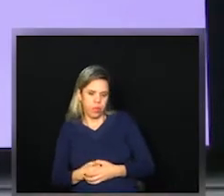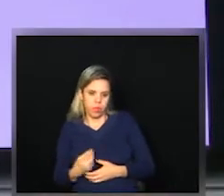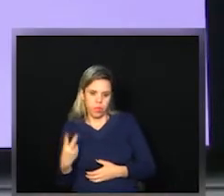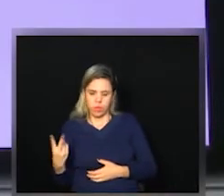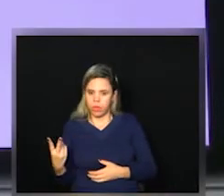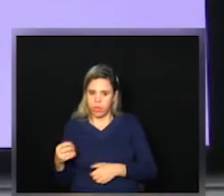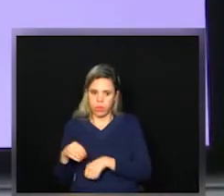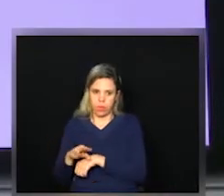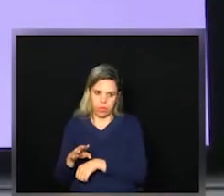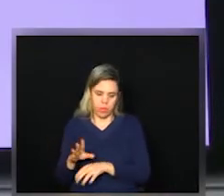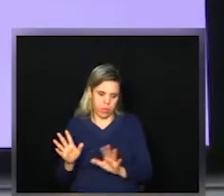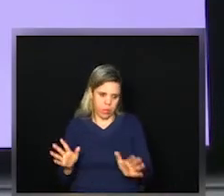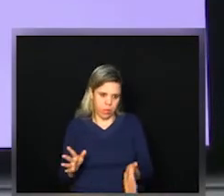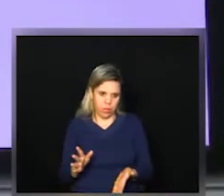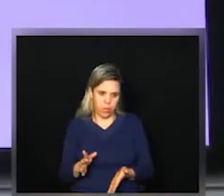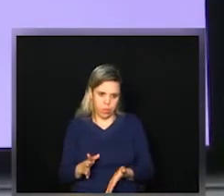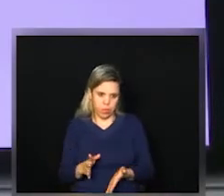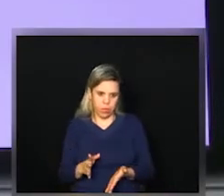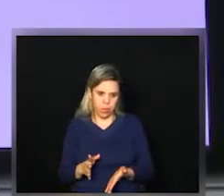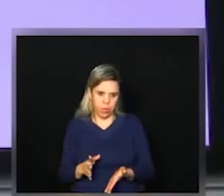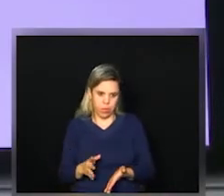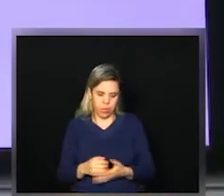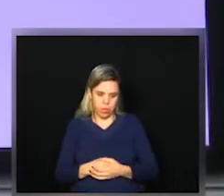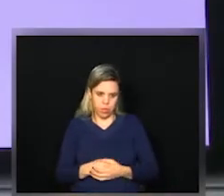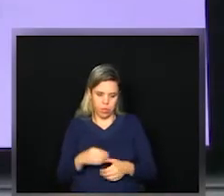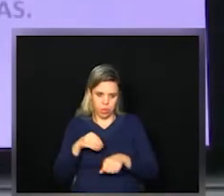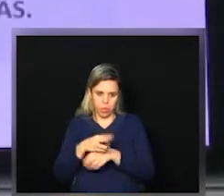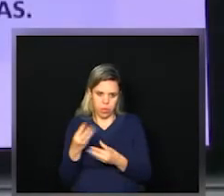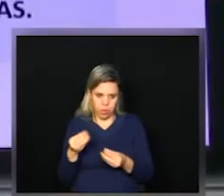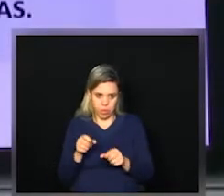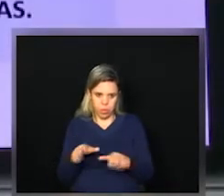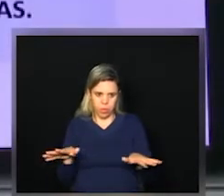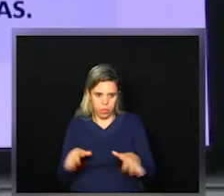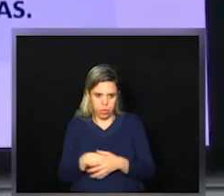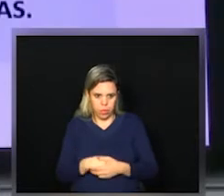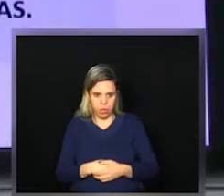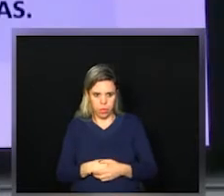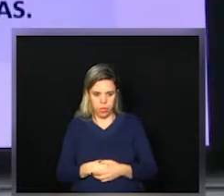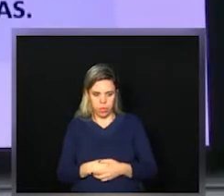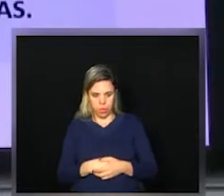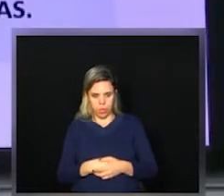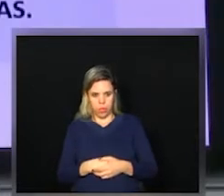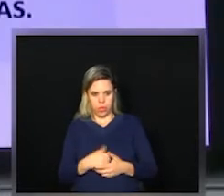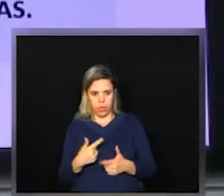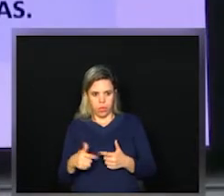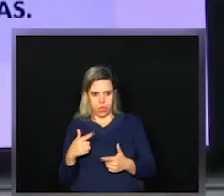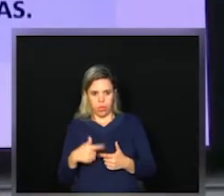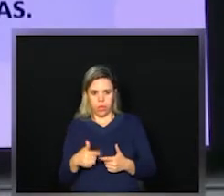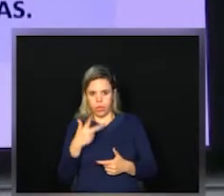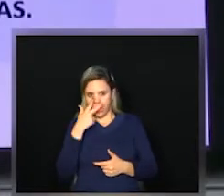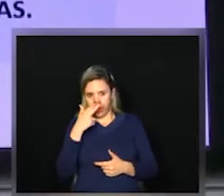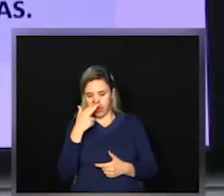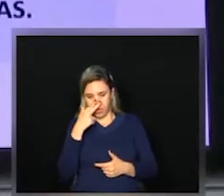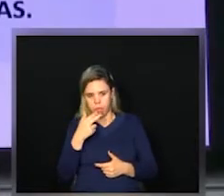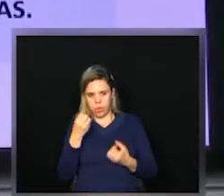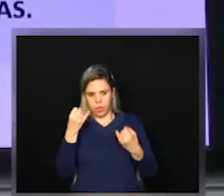2 e pouquinho, então ela é uma variante bastante transmissível. Ela dá uns sintomas que estão sendo